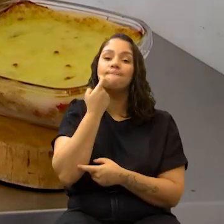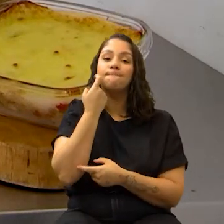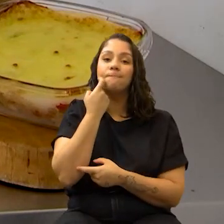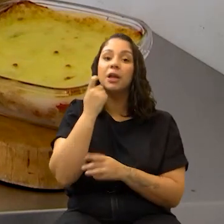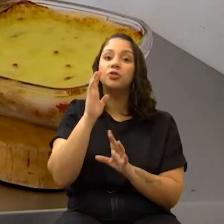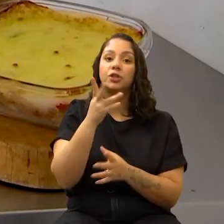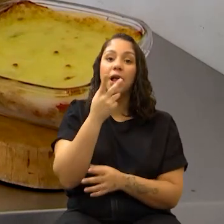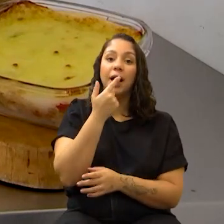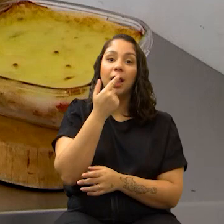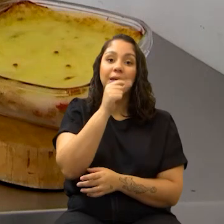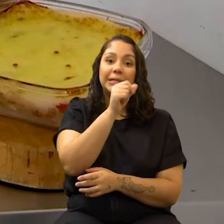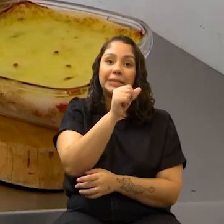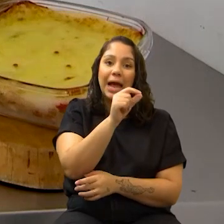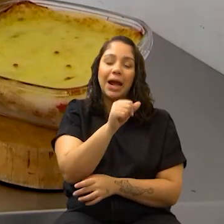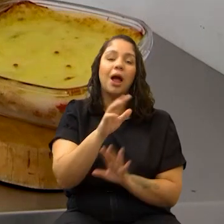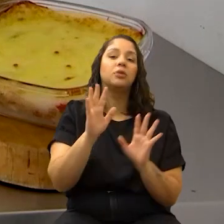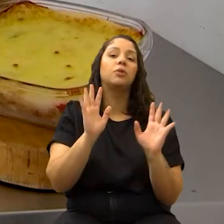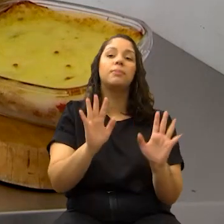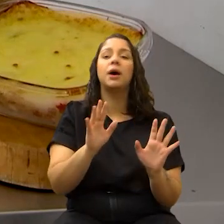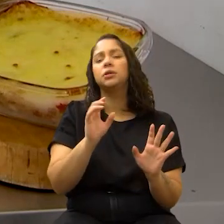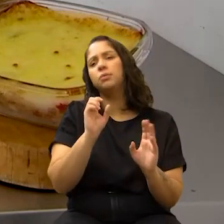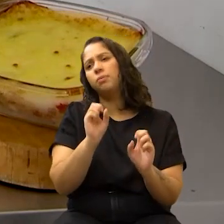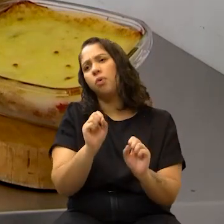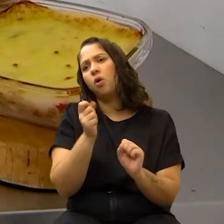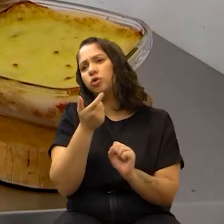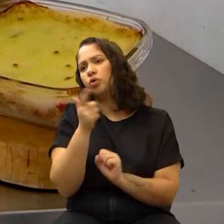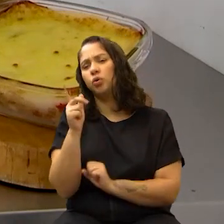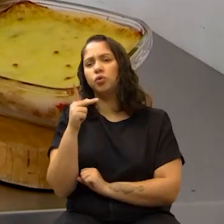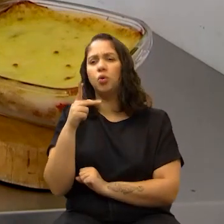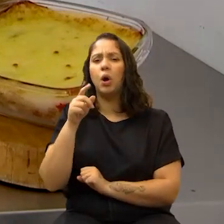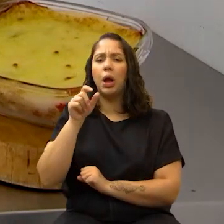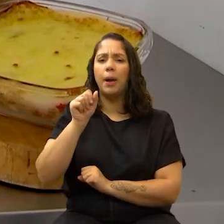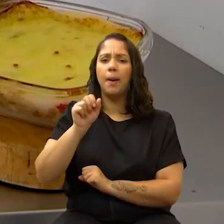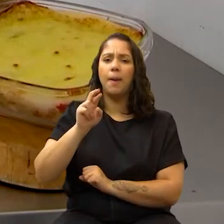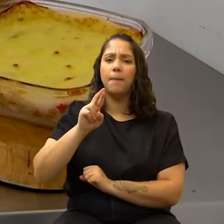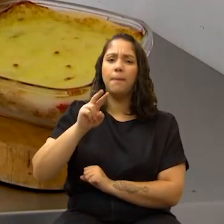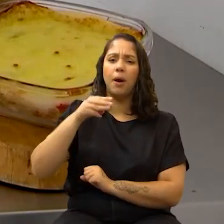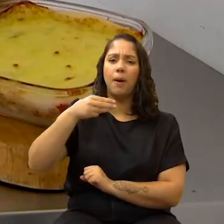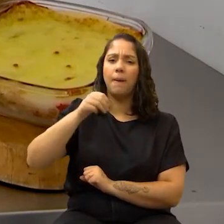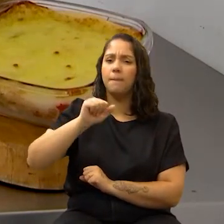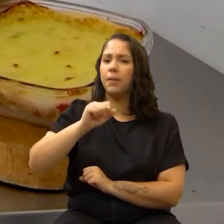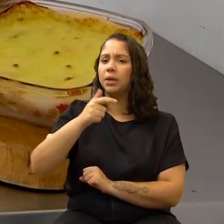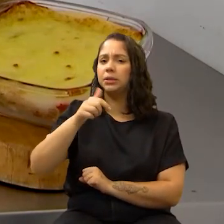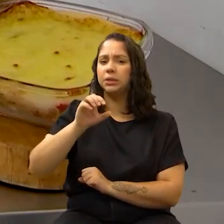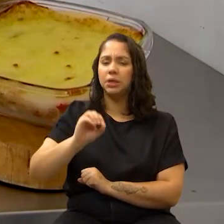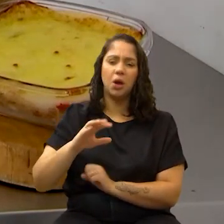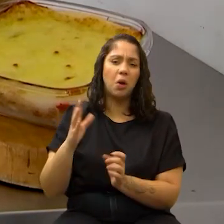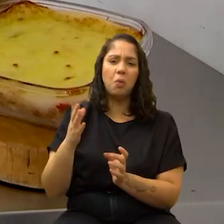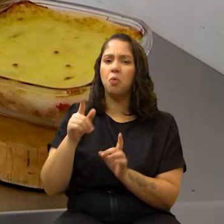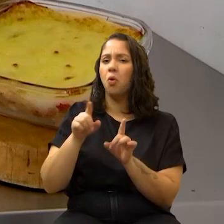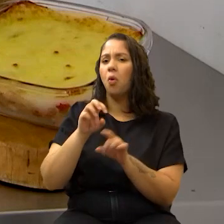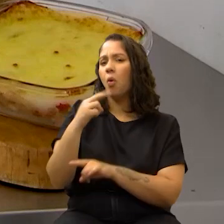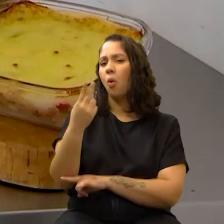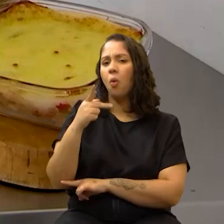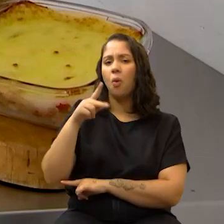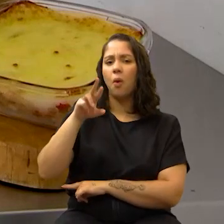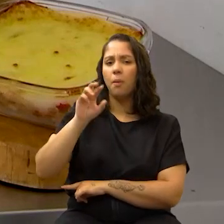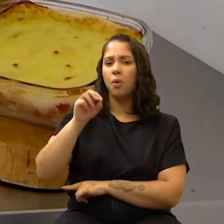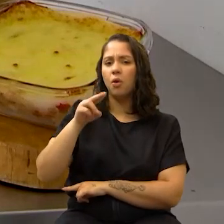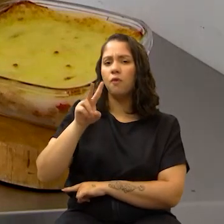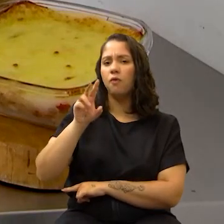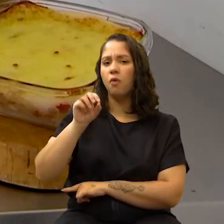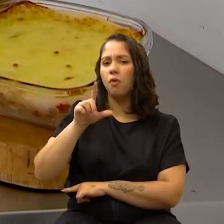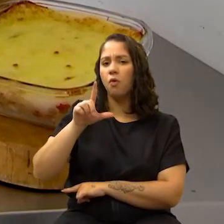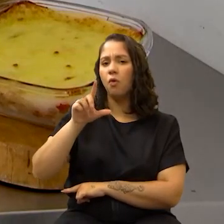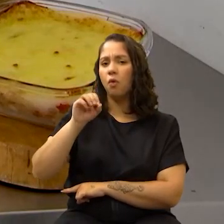mas por conta até do bacalhau já ser um pouco salgado. Mas quem quiser pode colocar o parmesão, o provolone. Aí vai